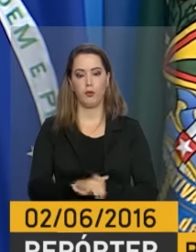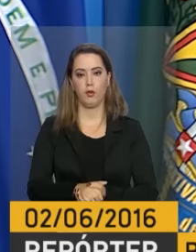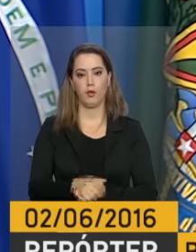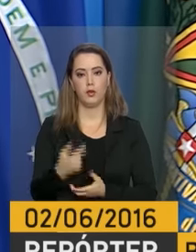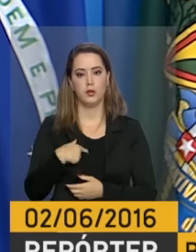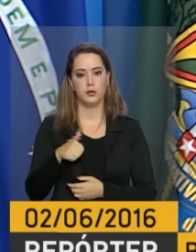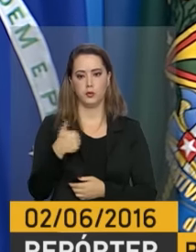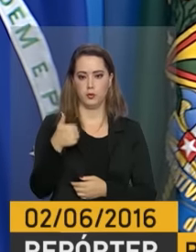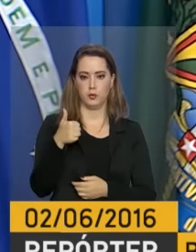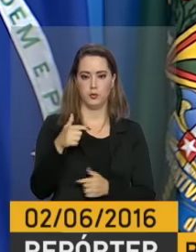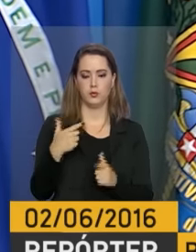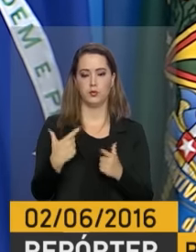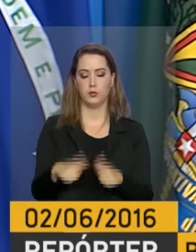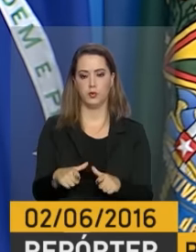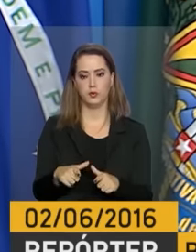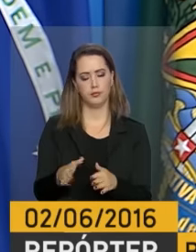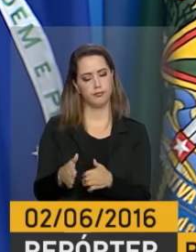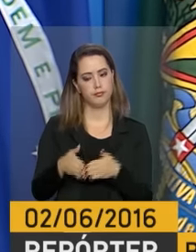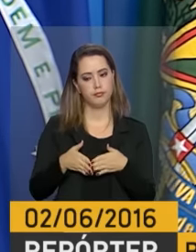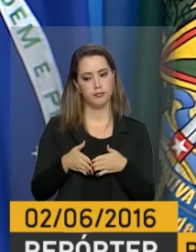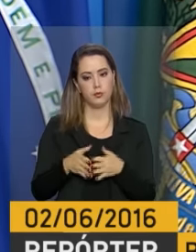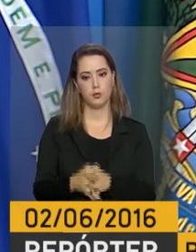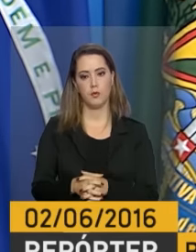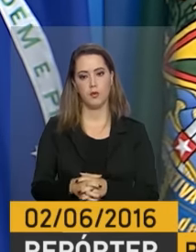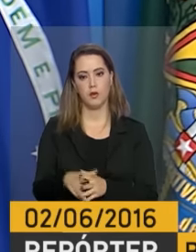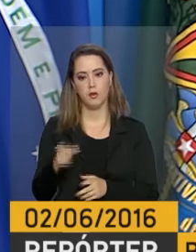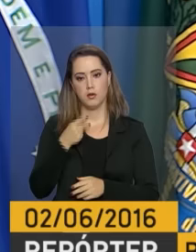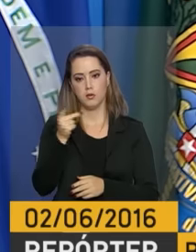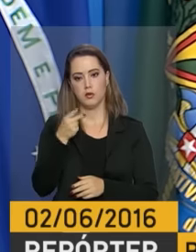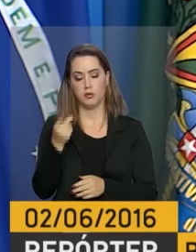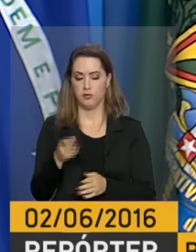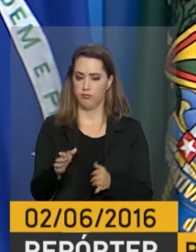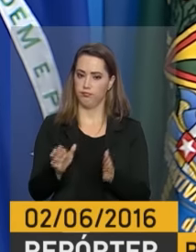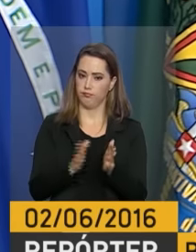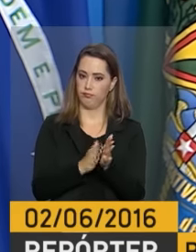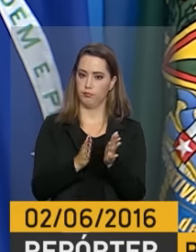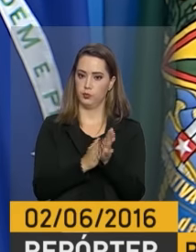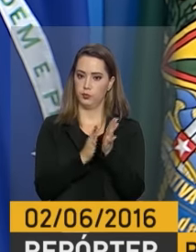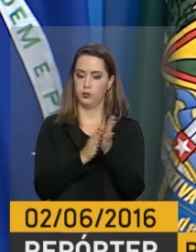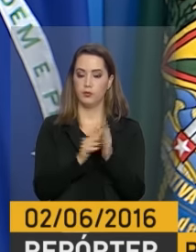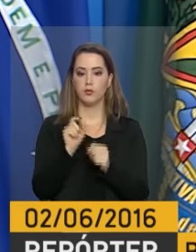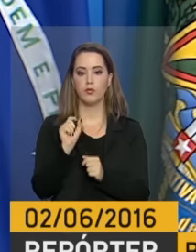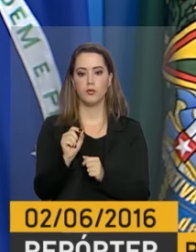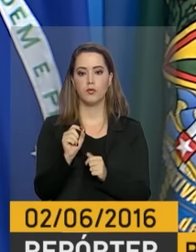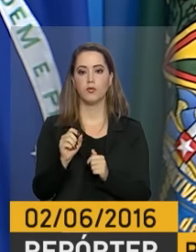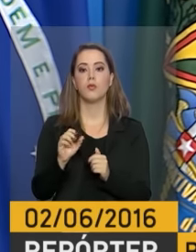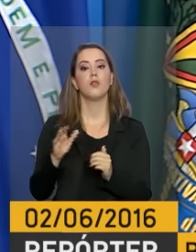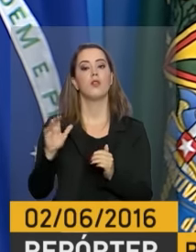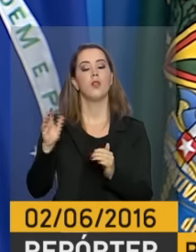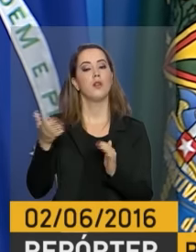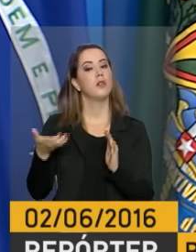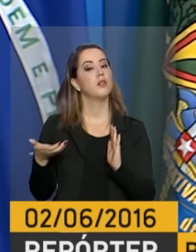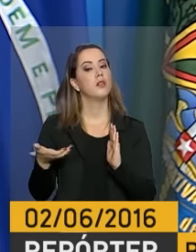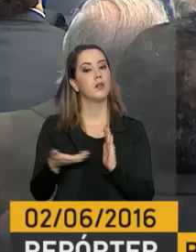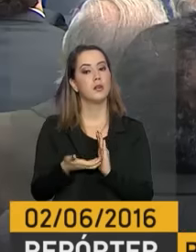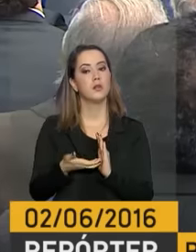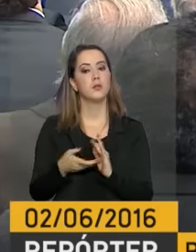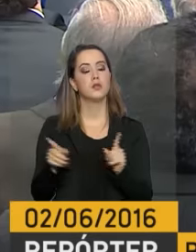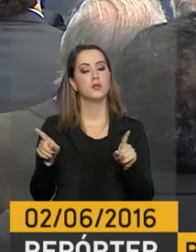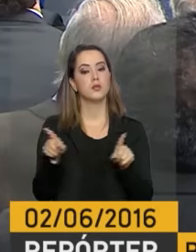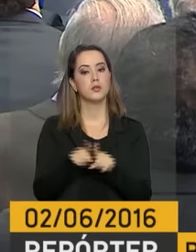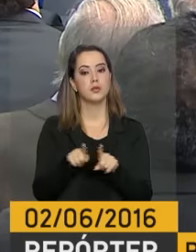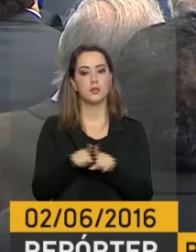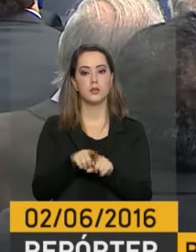lugar, eu quero pedir licença para lançar um aplauso pessoal à Câmara dos Deputados e ao